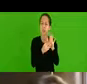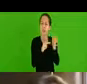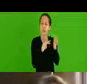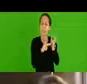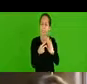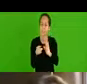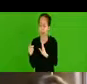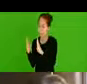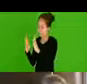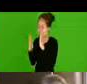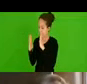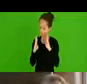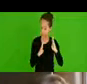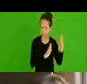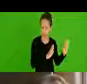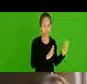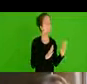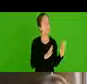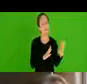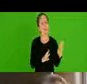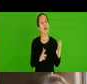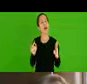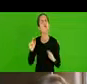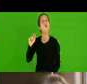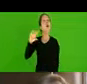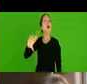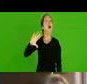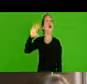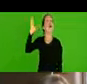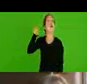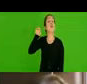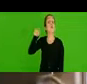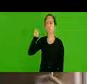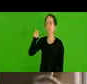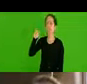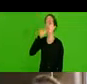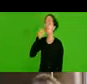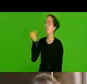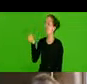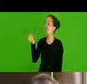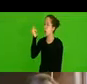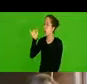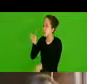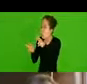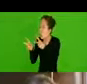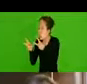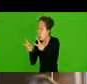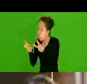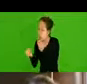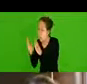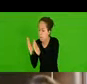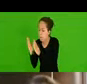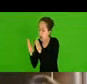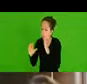método, mas se organiza pelas situações relevantes que emergem do processo. Primeiro,